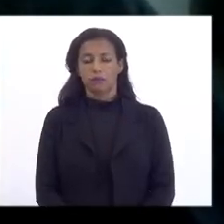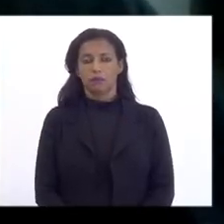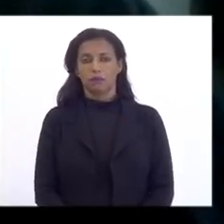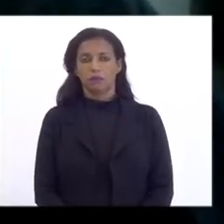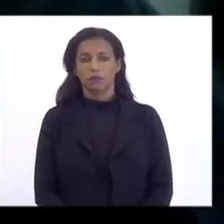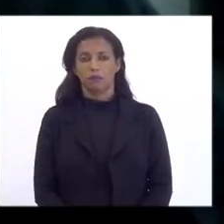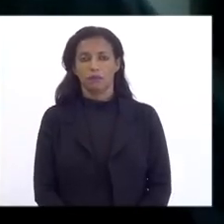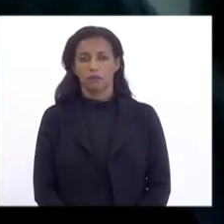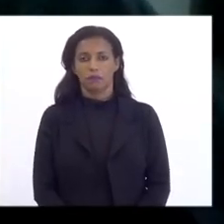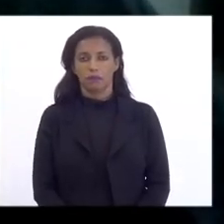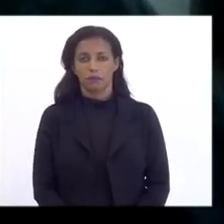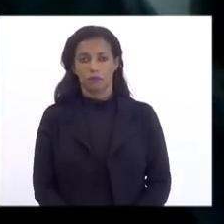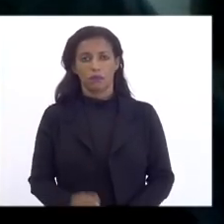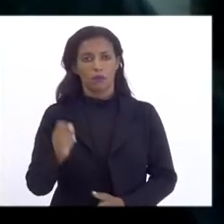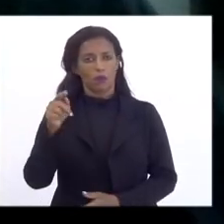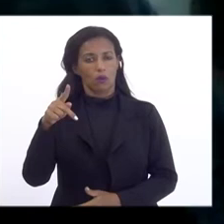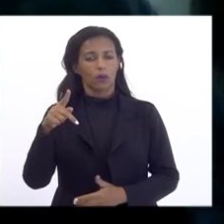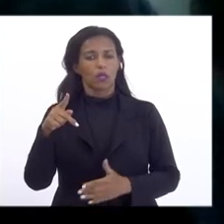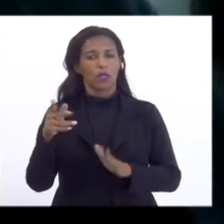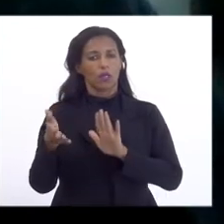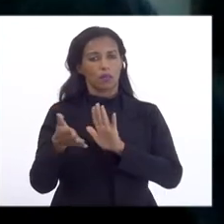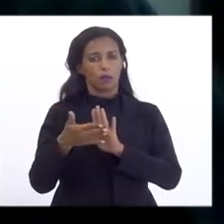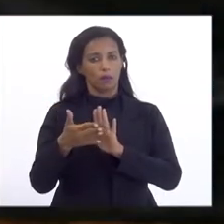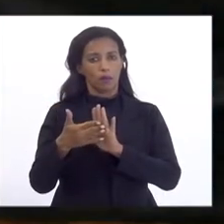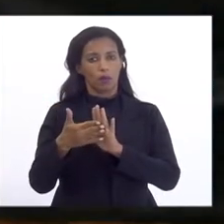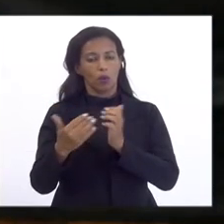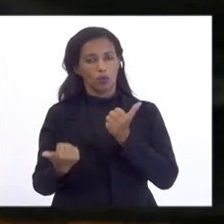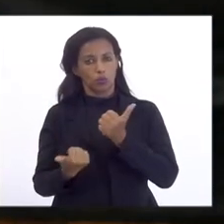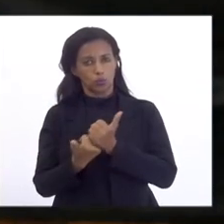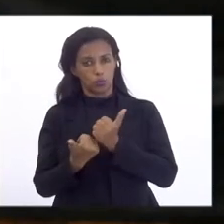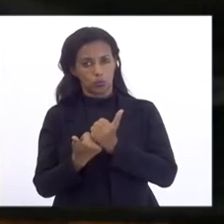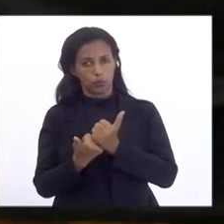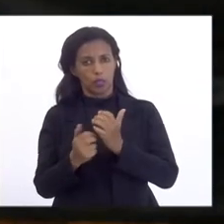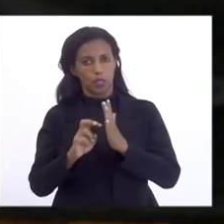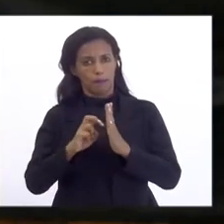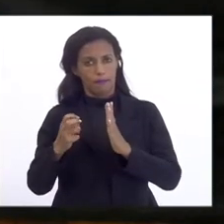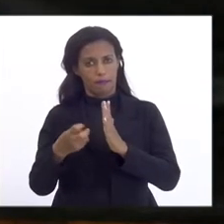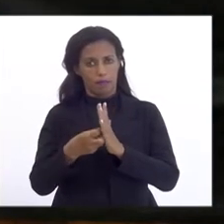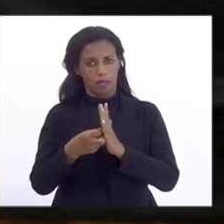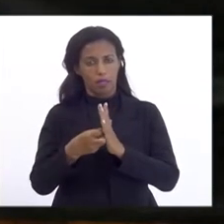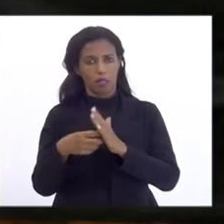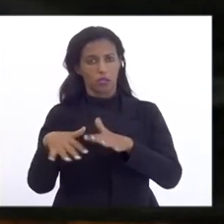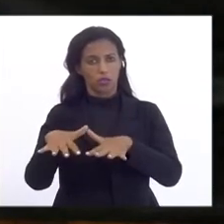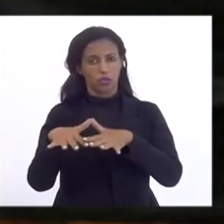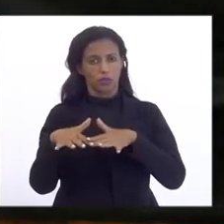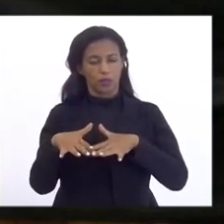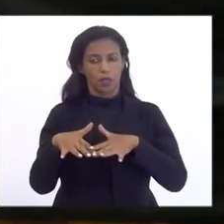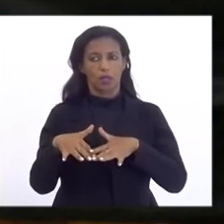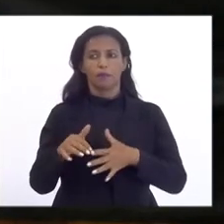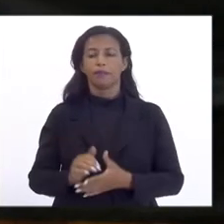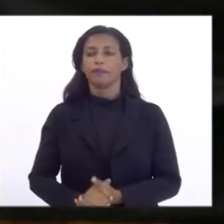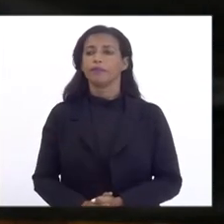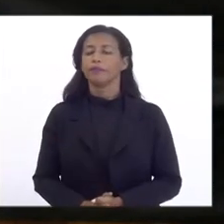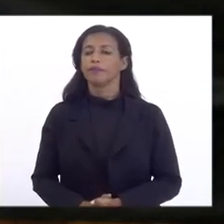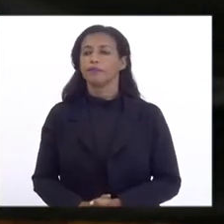Ok. Então, parecer é favorável com subemenda. Emenda de plenário ao projeto de lei 2138-2013, de